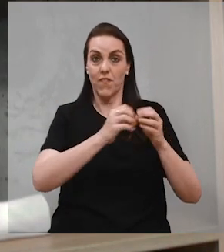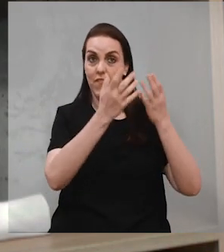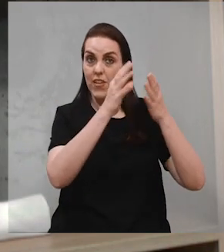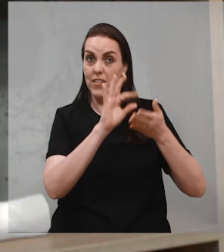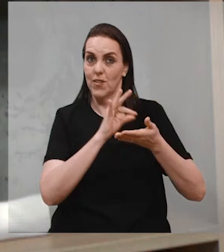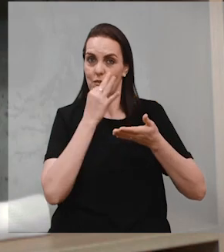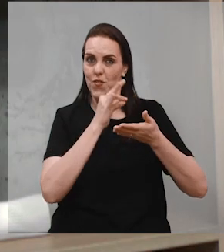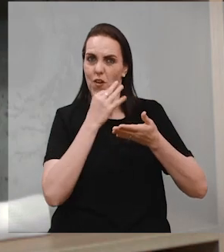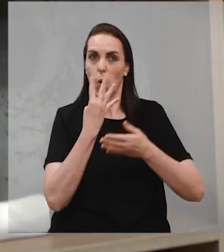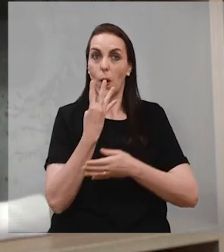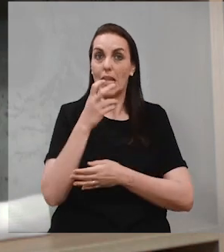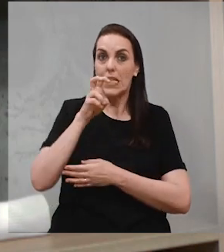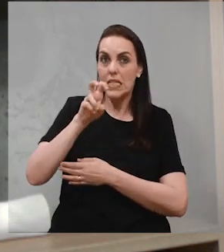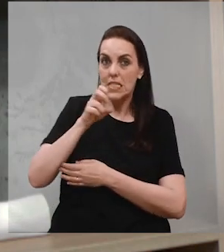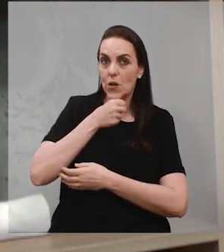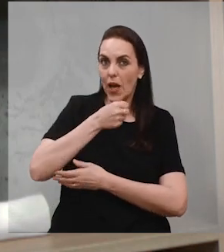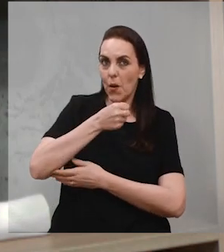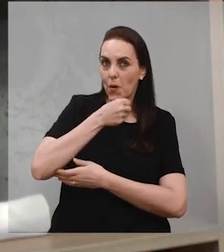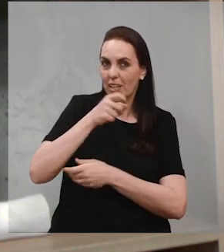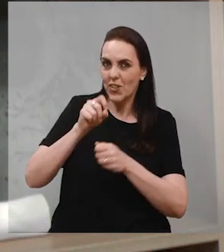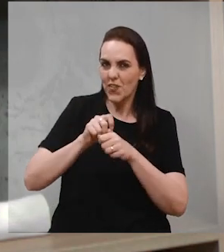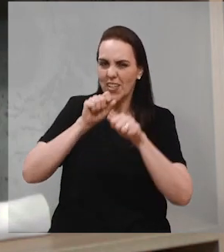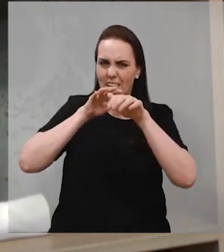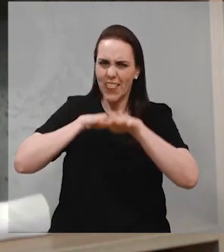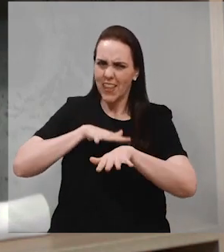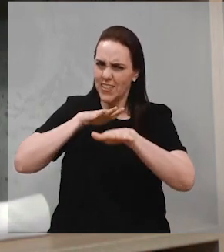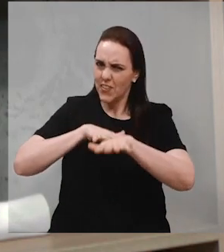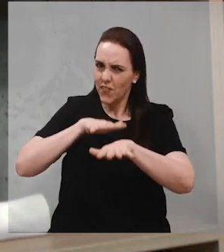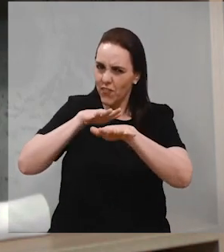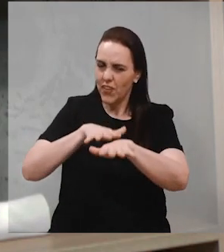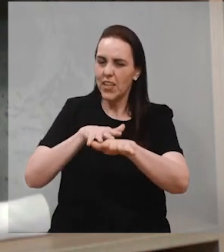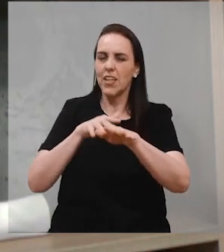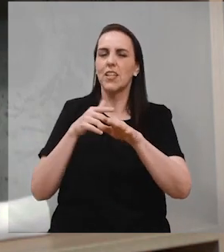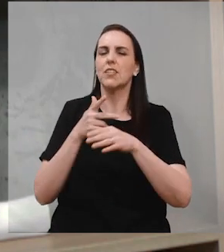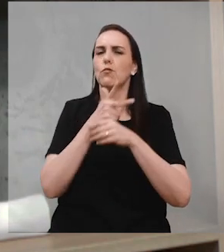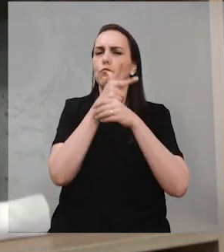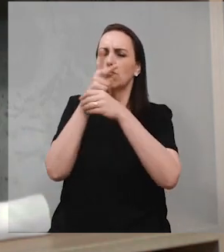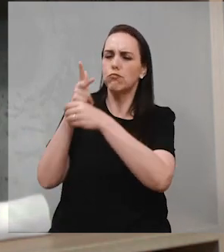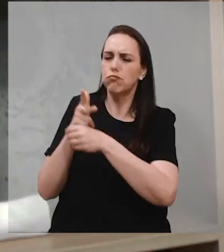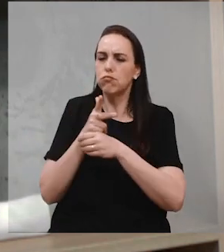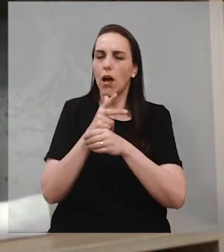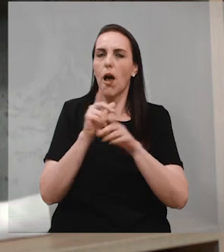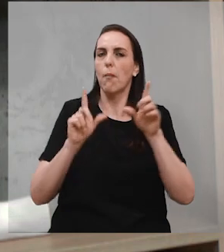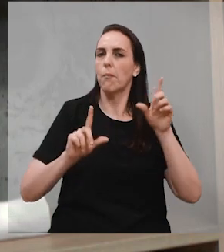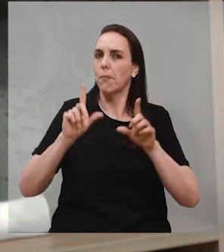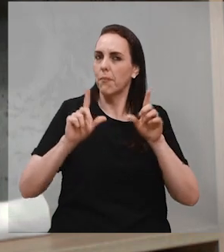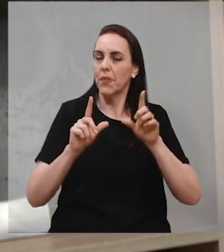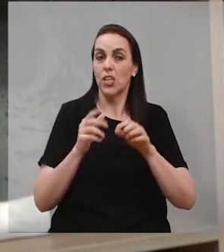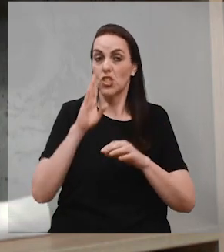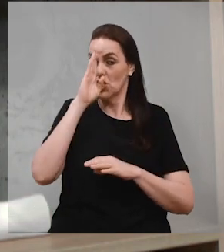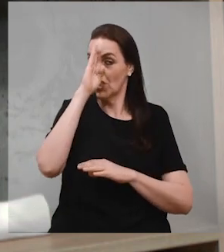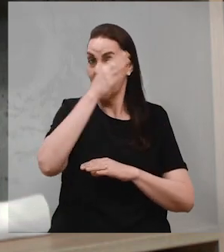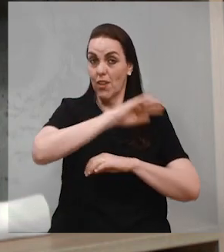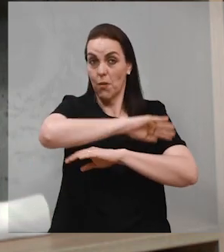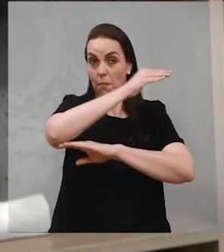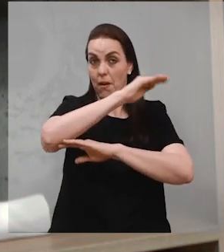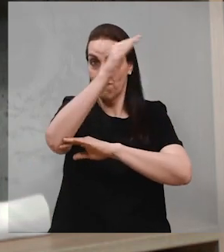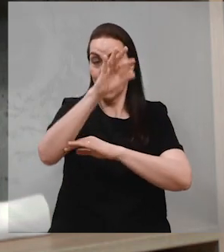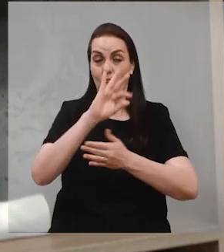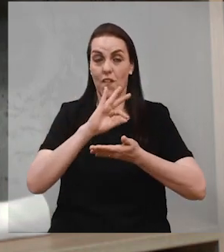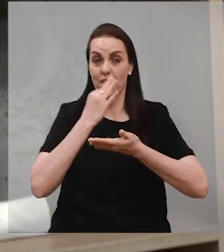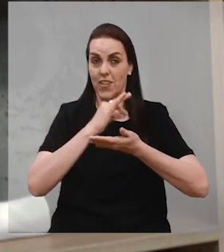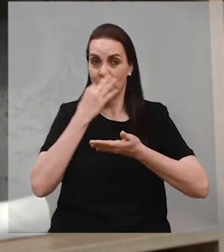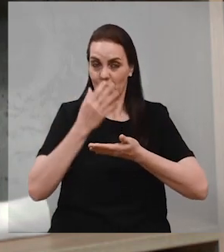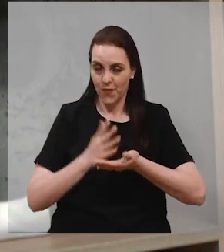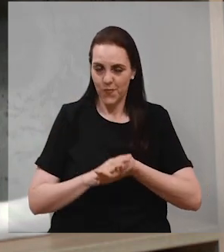de 45 matérias feitas, desfile cênico, a gente fez transmissão de programas direto dos pavilhões da Festa da